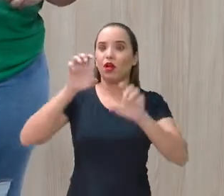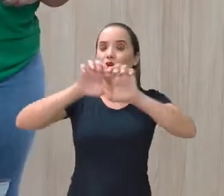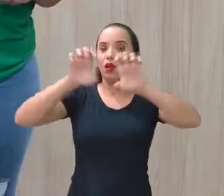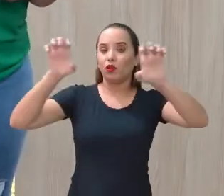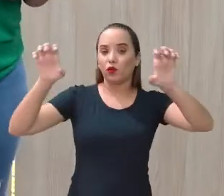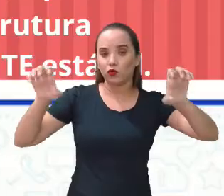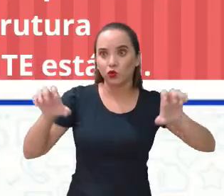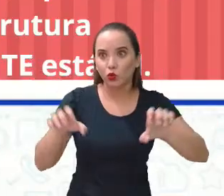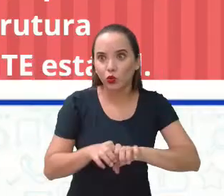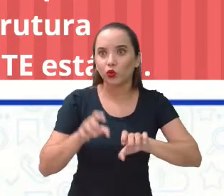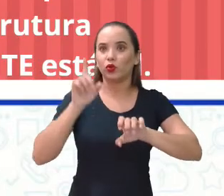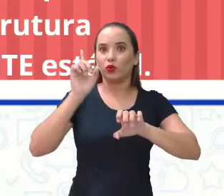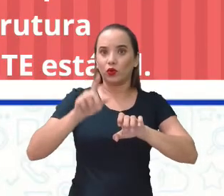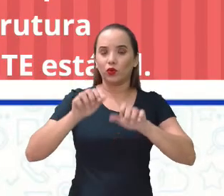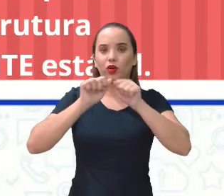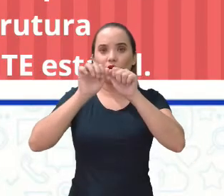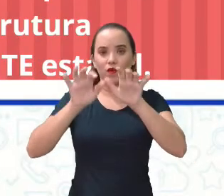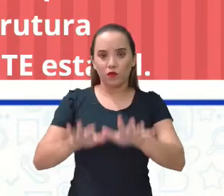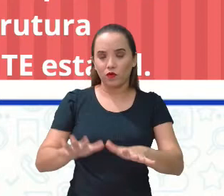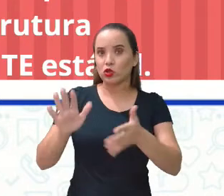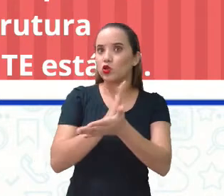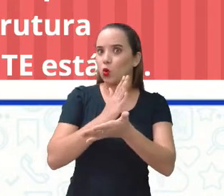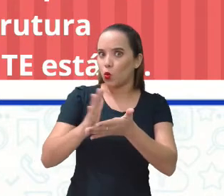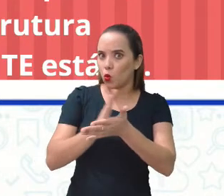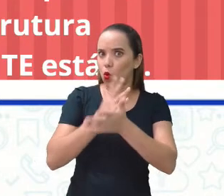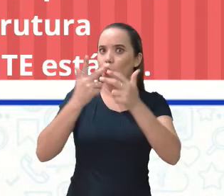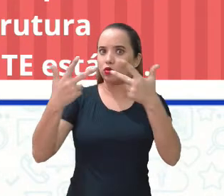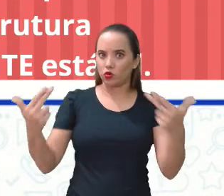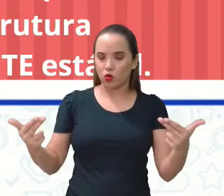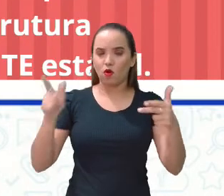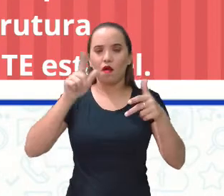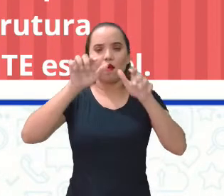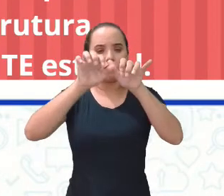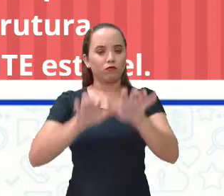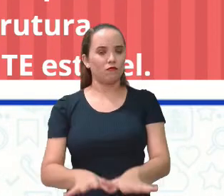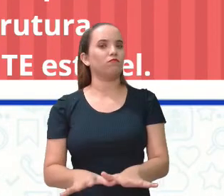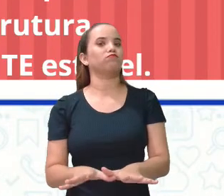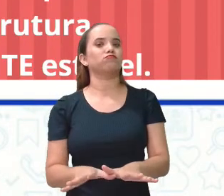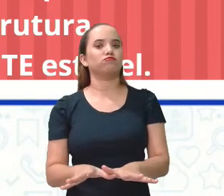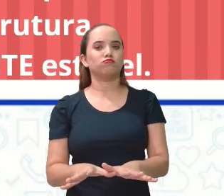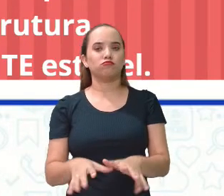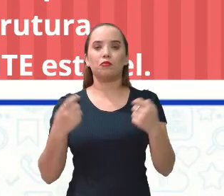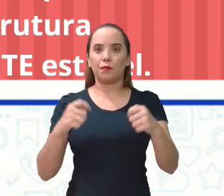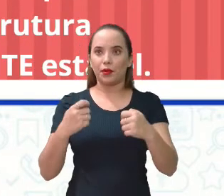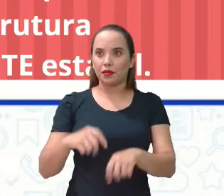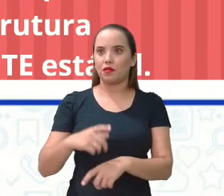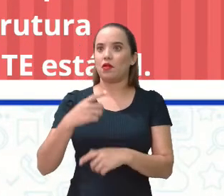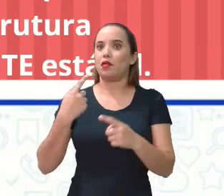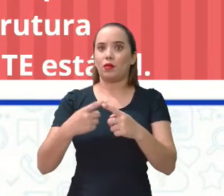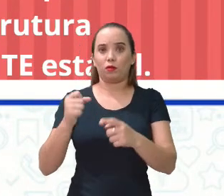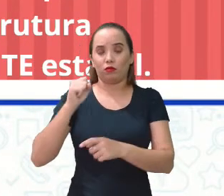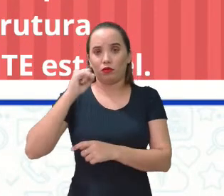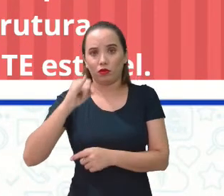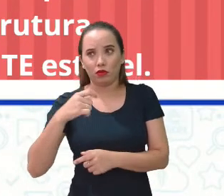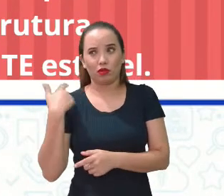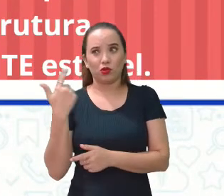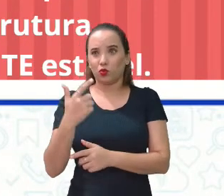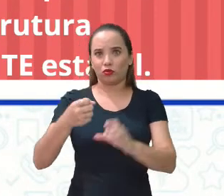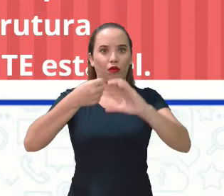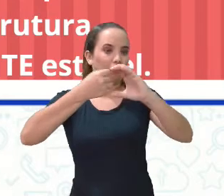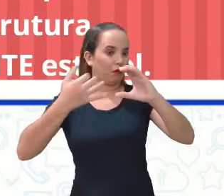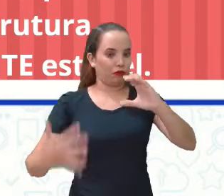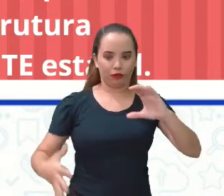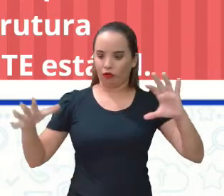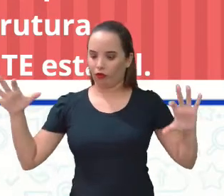estrutura relativamente estável. A gente só consegue identificar por causa disso, porque senão a gente não teria característica nenhuma em comum, a gente não